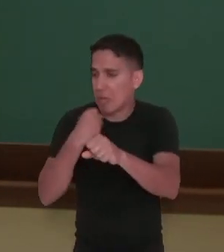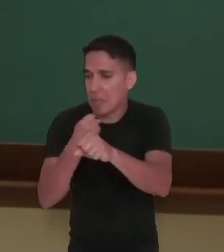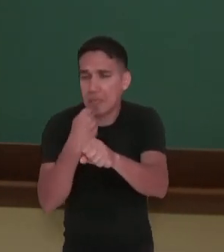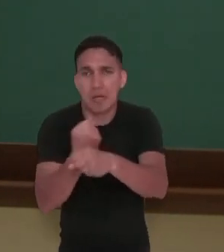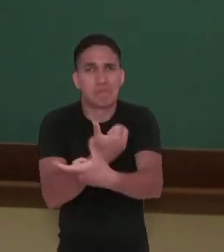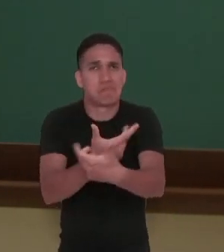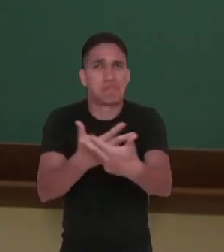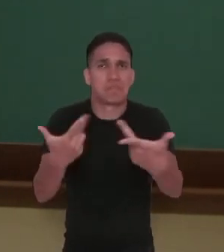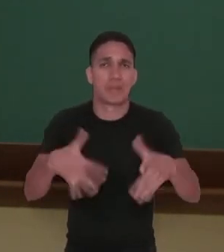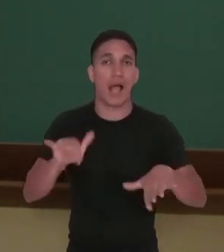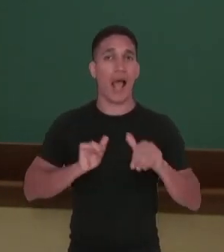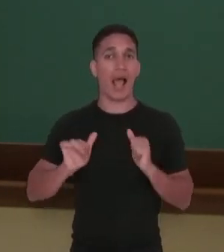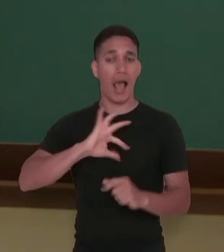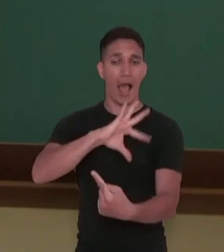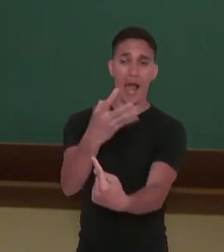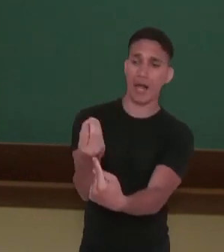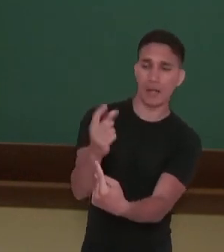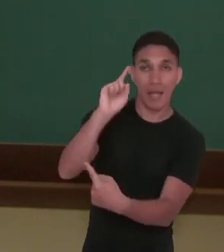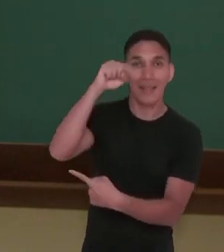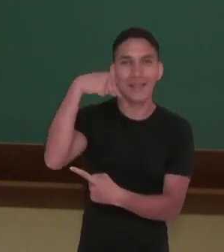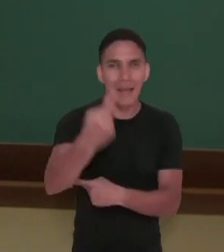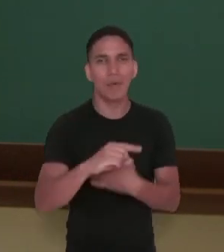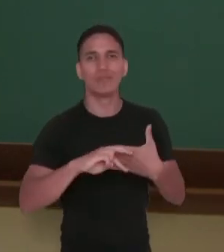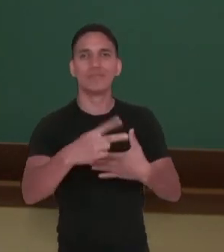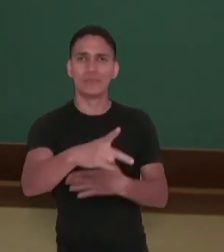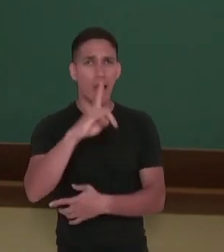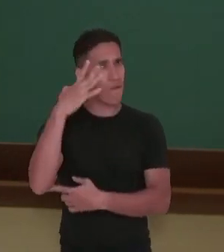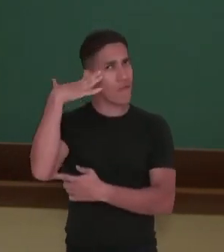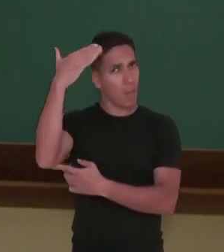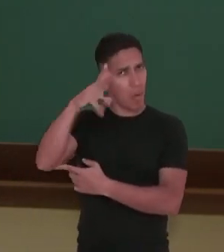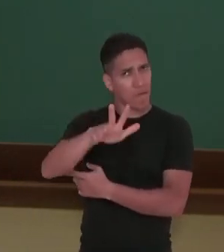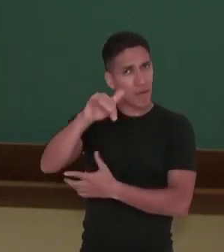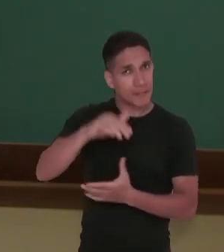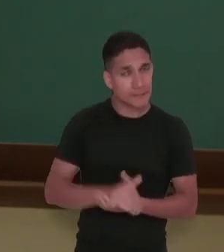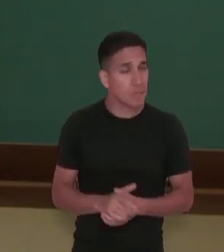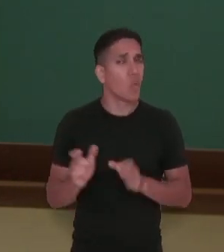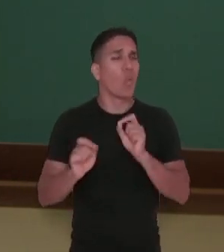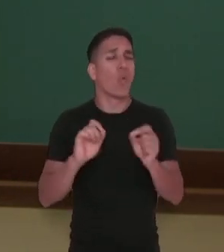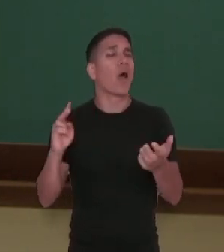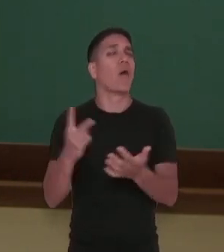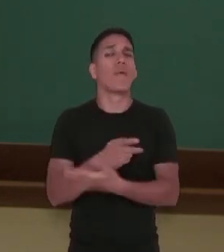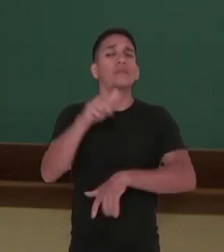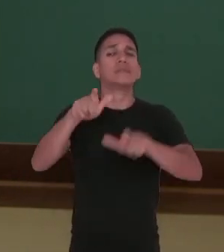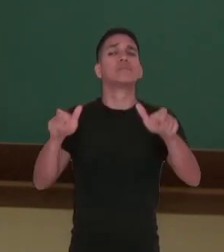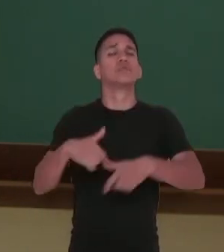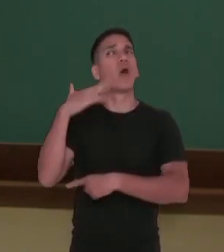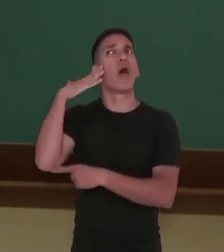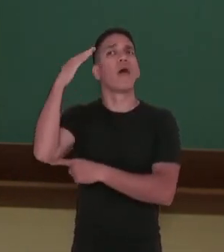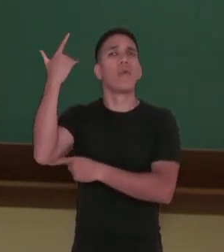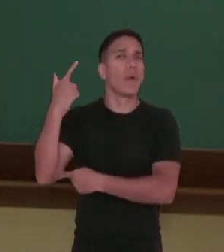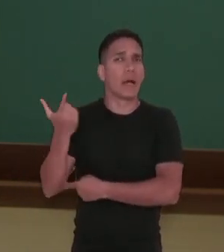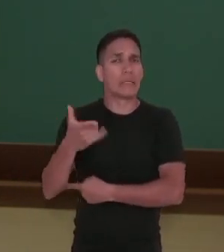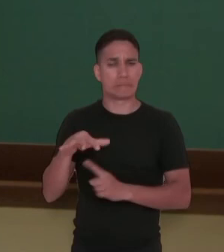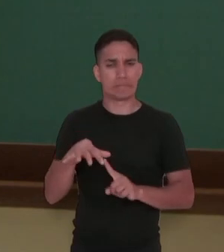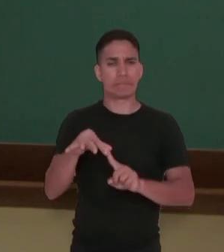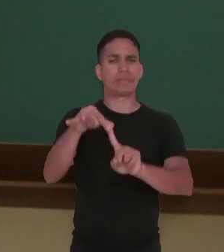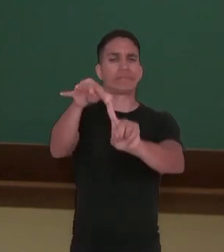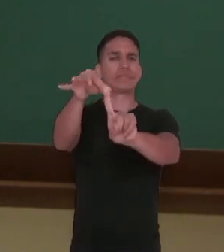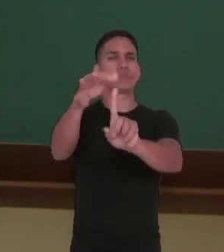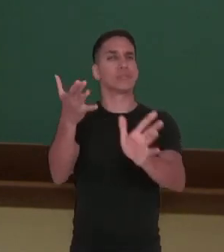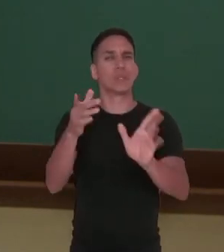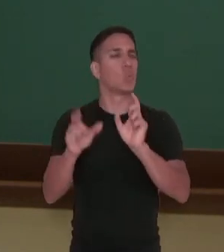um trabalho artístico que depois fica famoso? E o que faz com que um artista fique conhecido, se torne renomado?